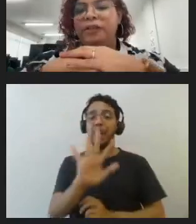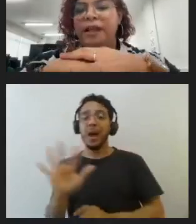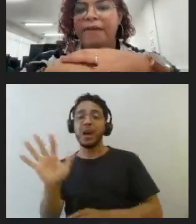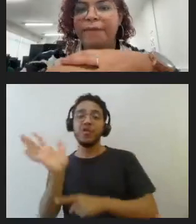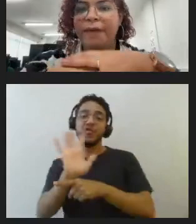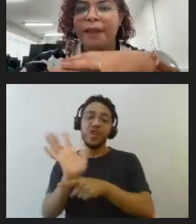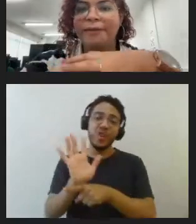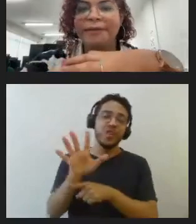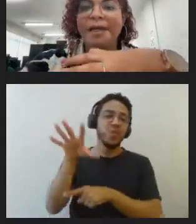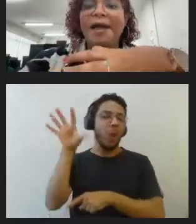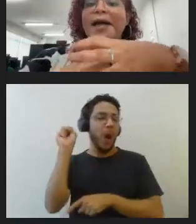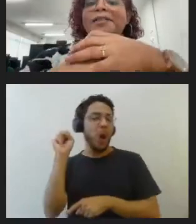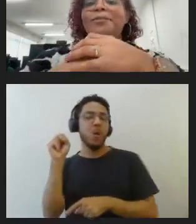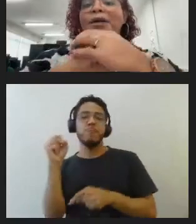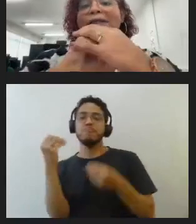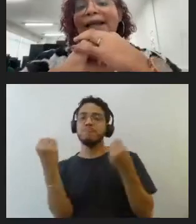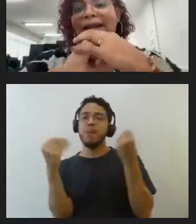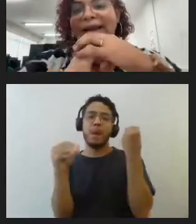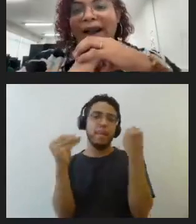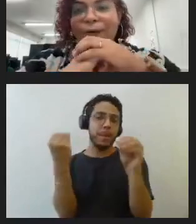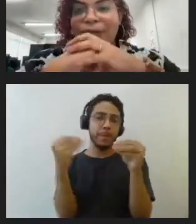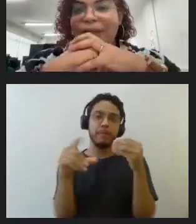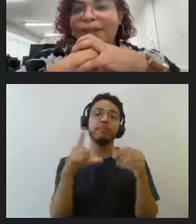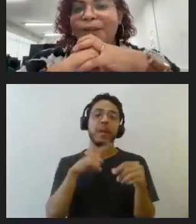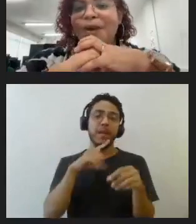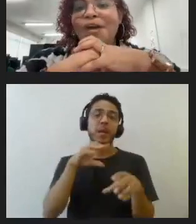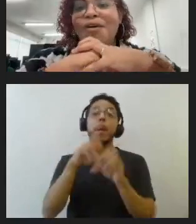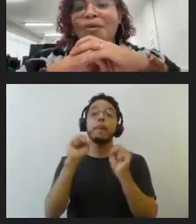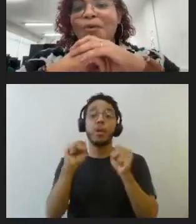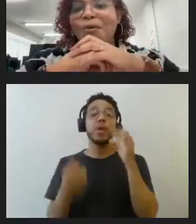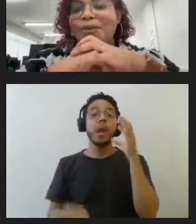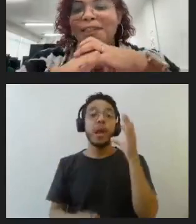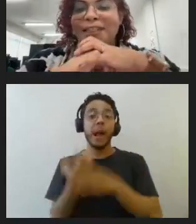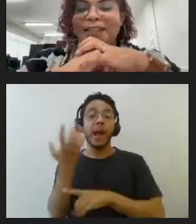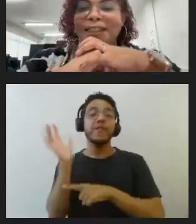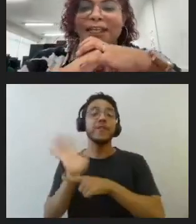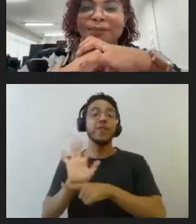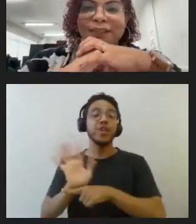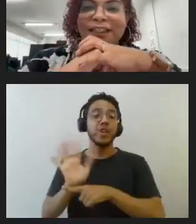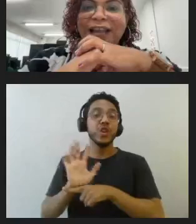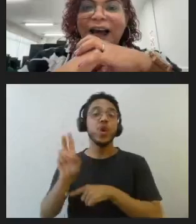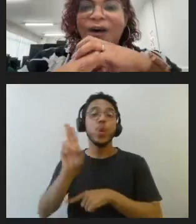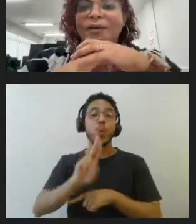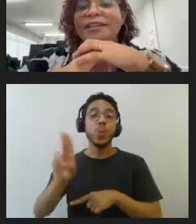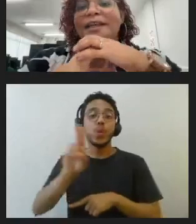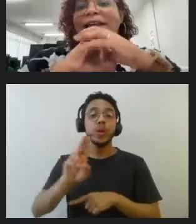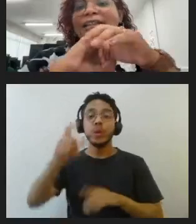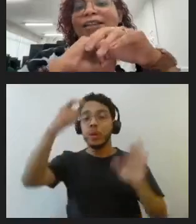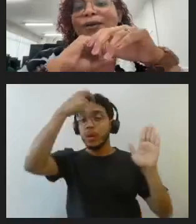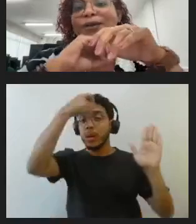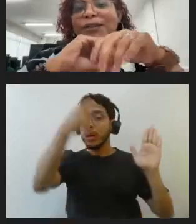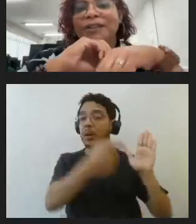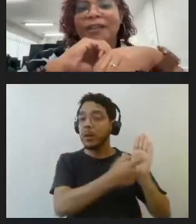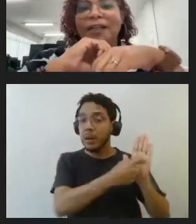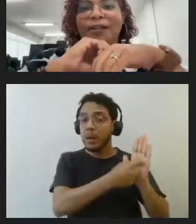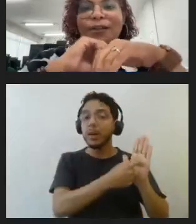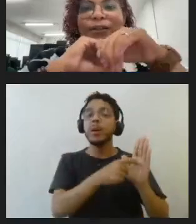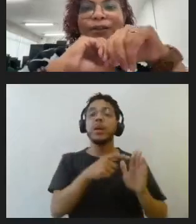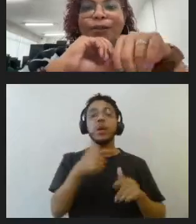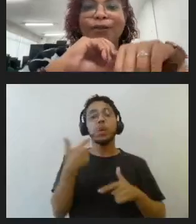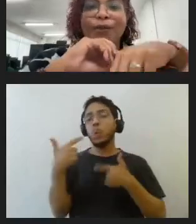de adicionar efeitos. A gente pode até criar um vídeo com o uso de inteligência artificial, entre